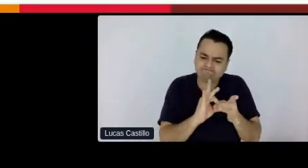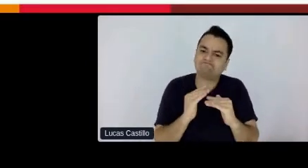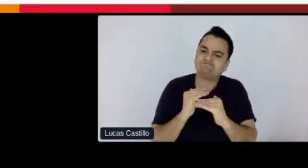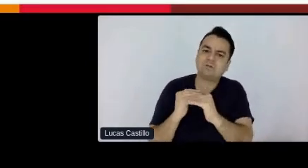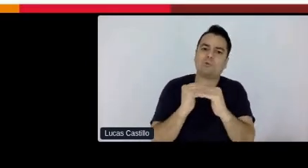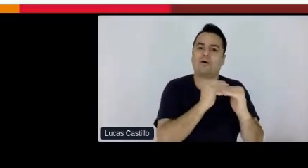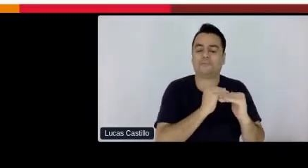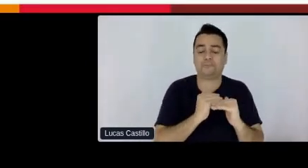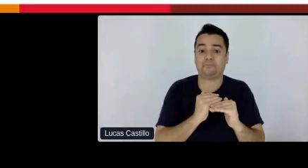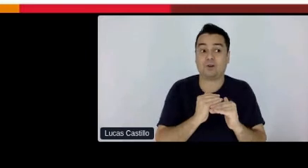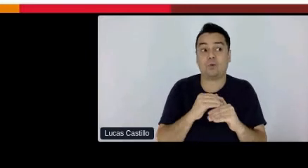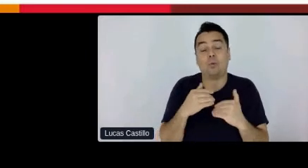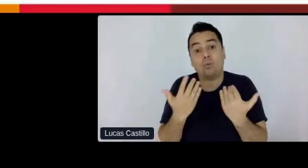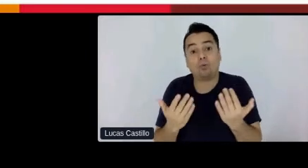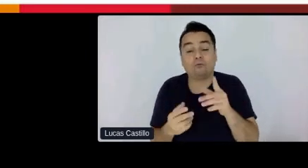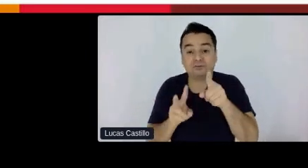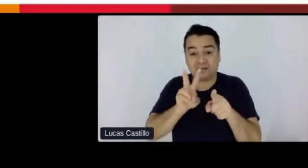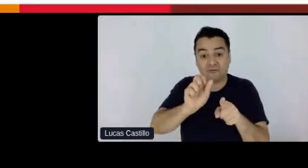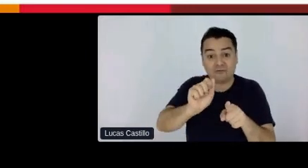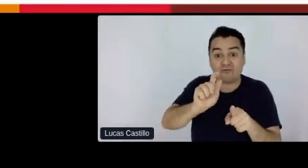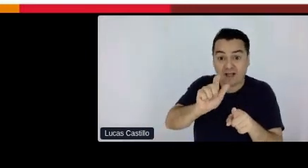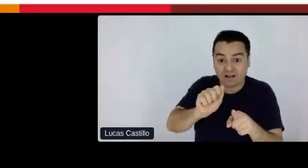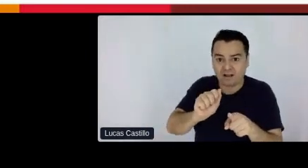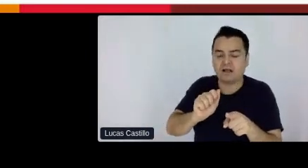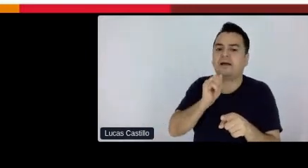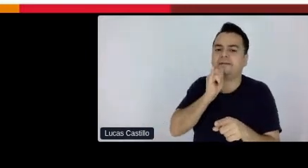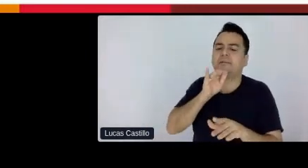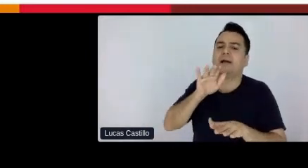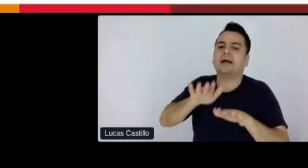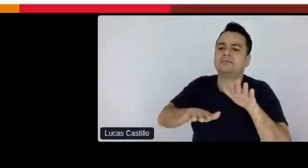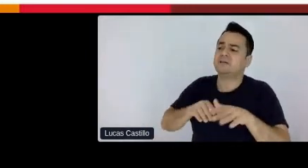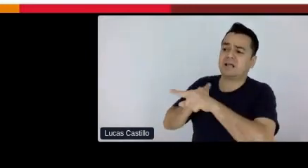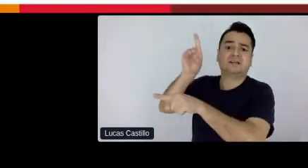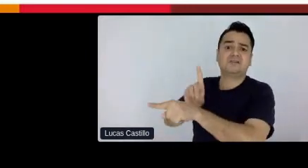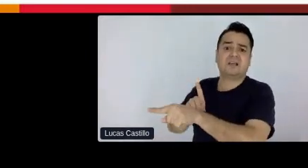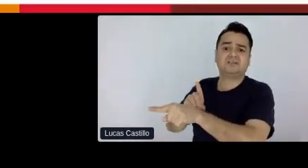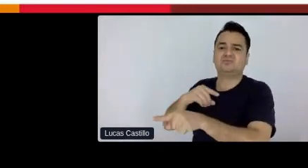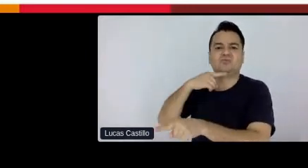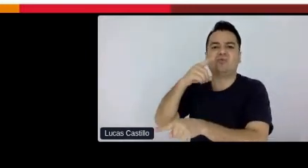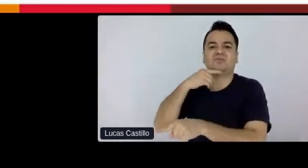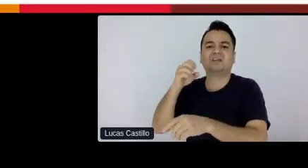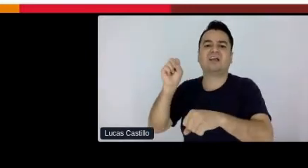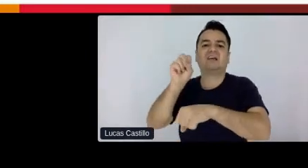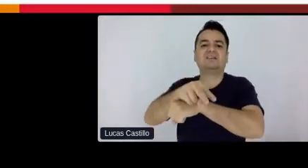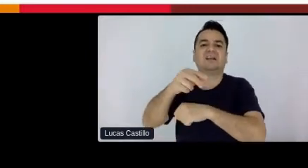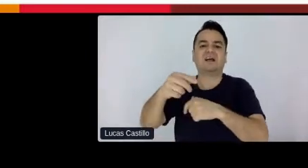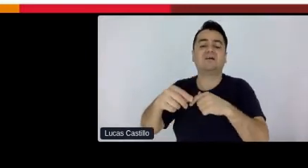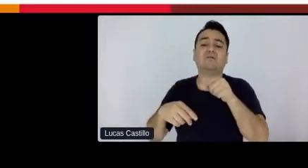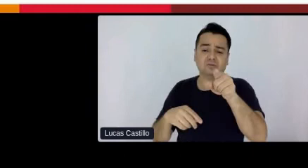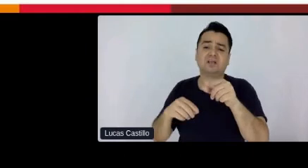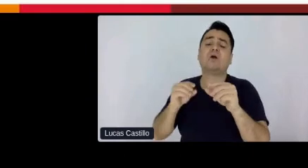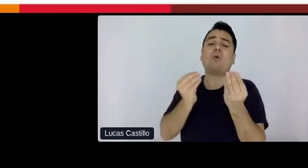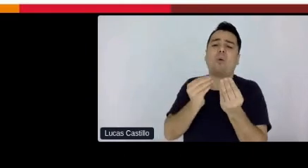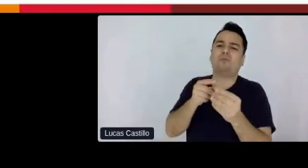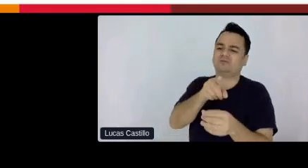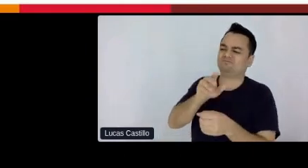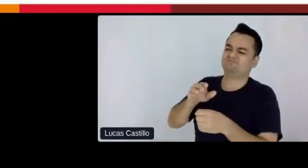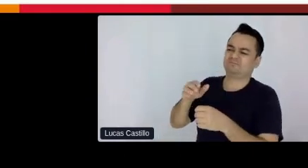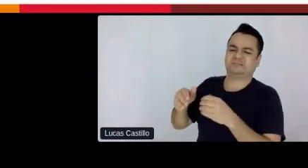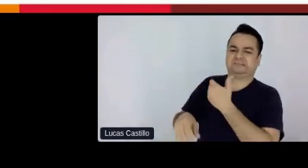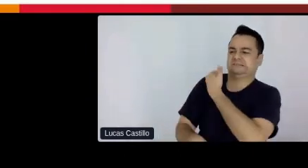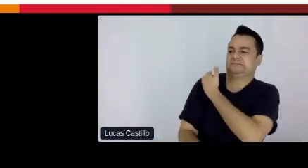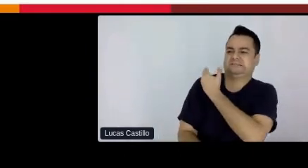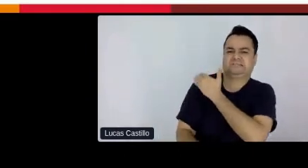de concorrer a uma vaga simplesmente por causa da sua deficiência, recebe o nome de capacitismo. O que é